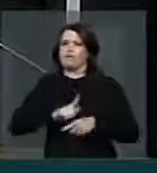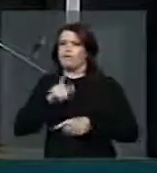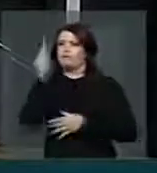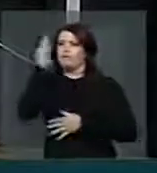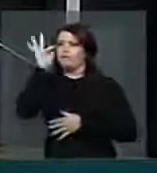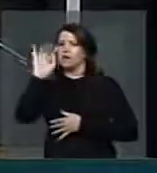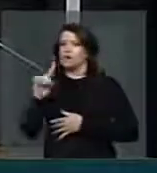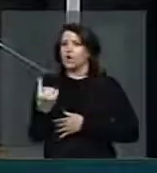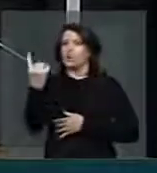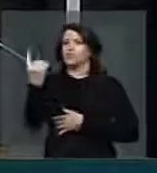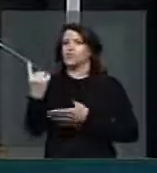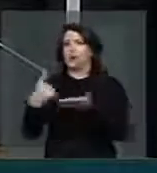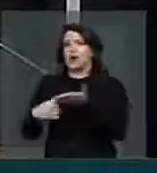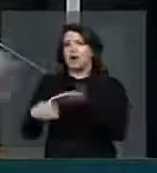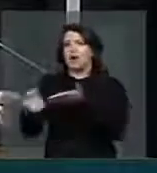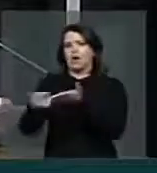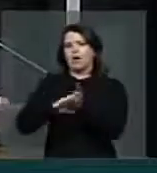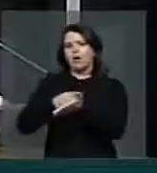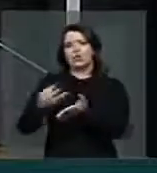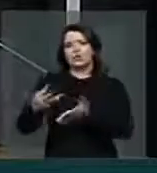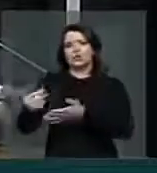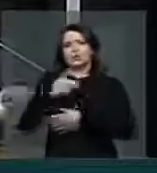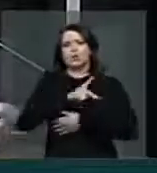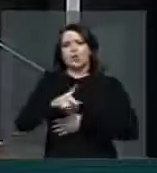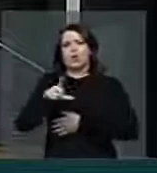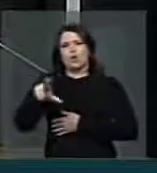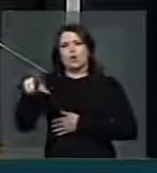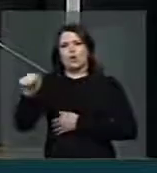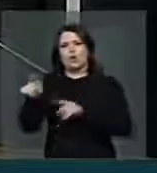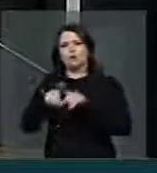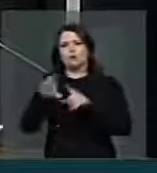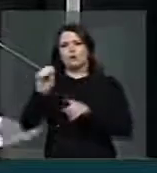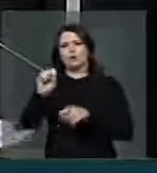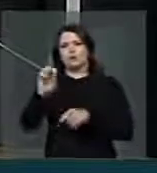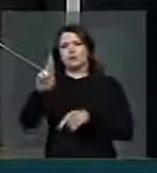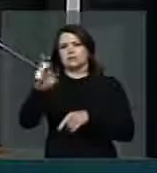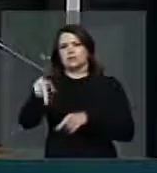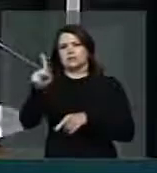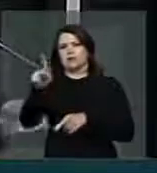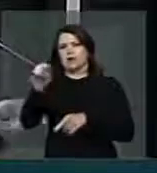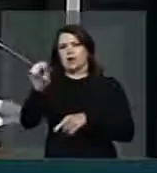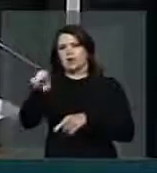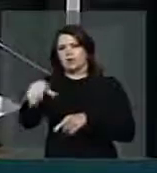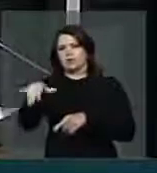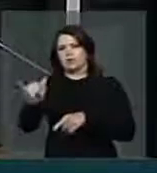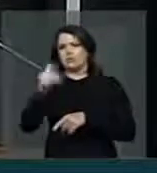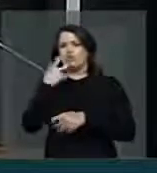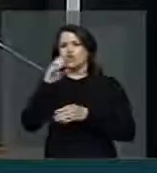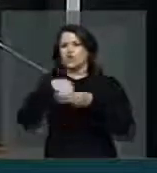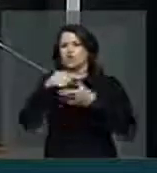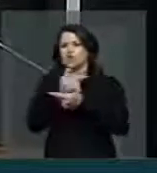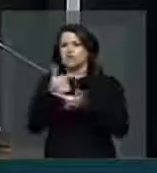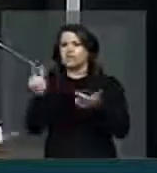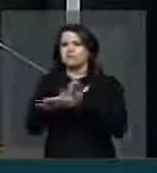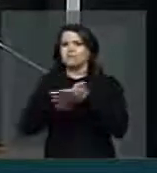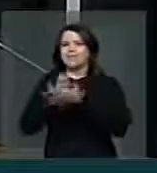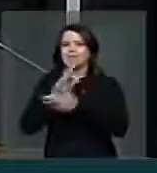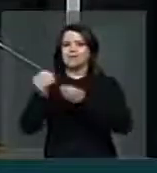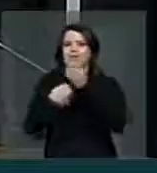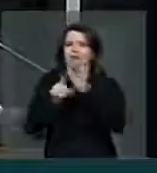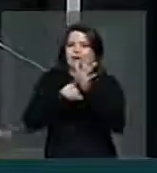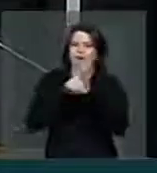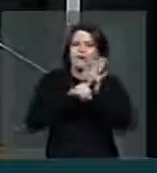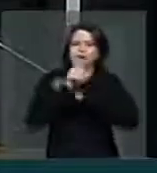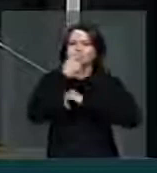o único acordo assinado pelos presidentes Lula e Sarkozy que não constaram, que não tiveram que não foram